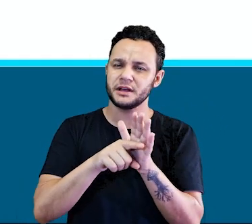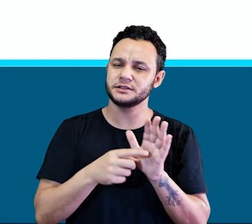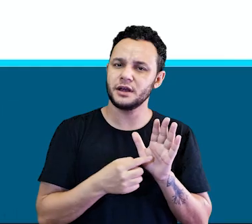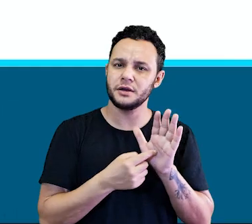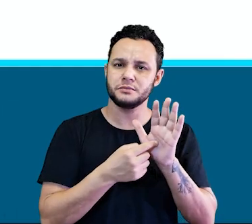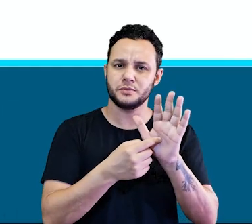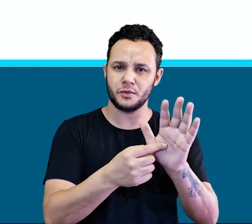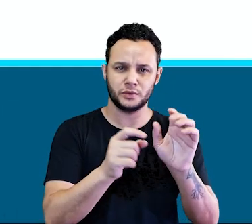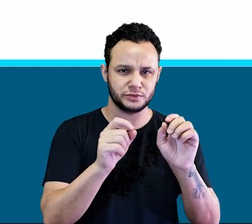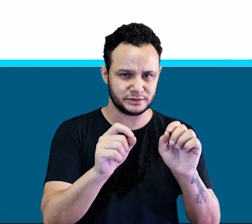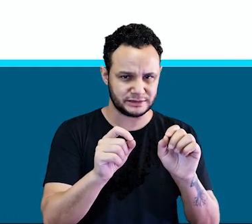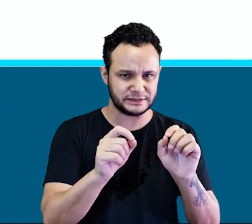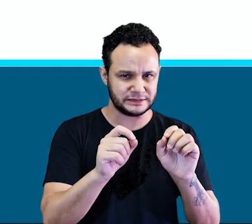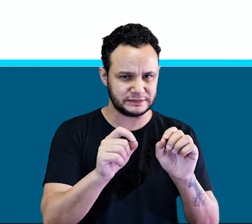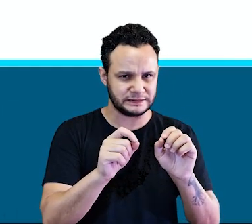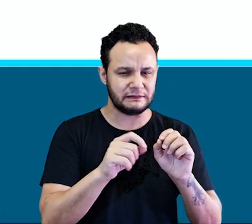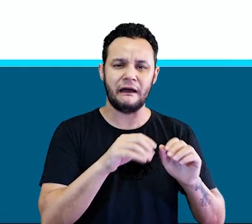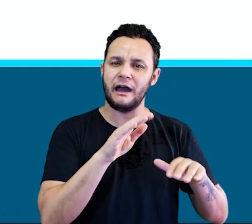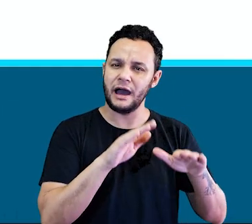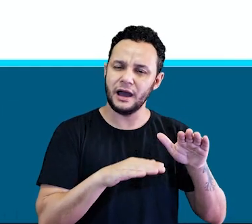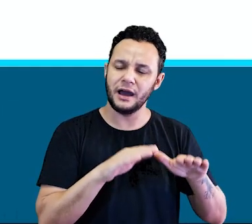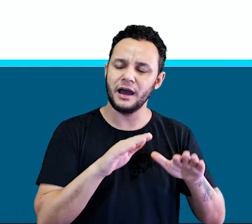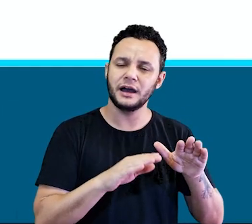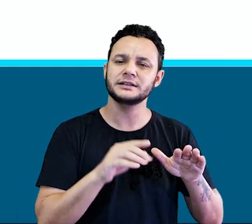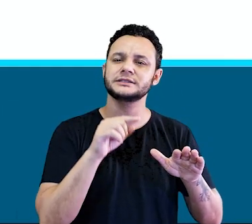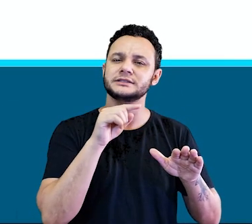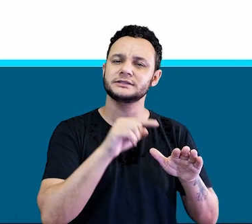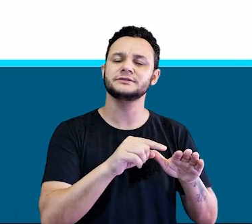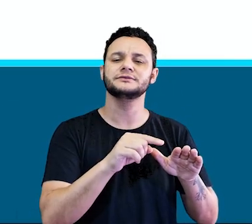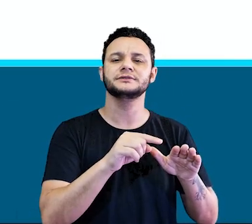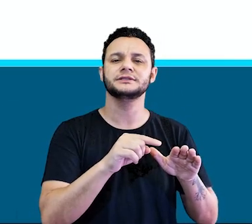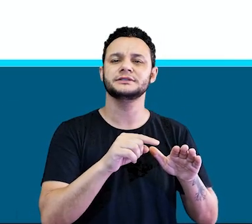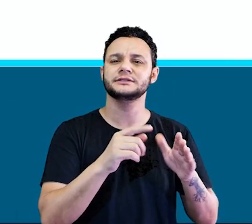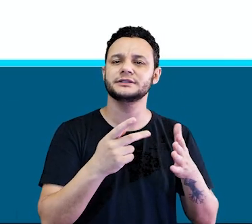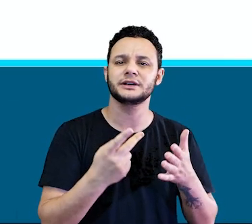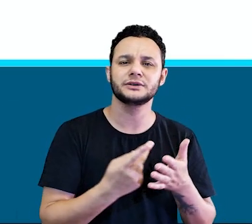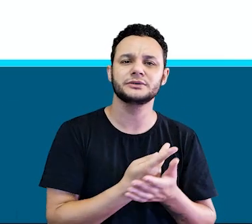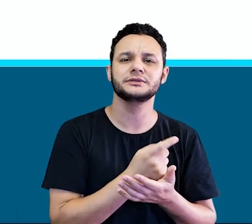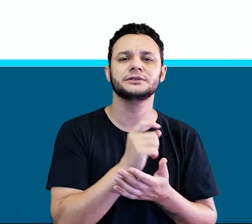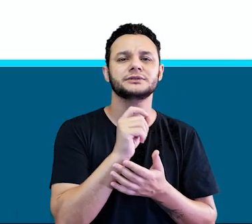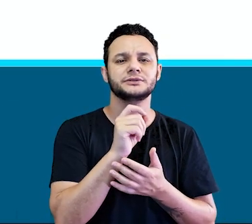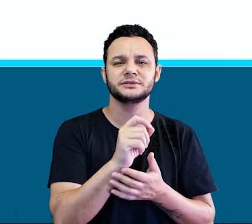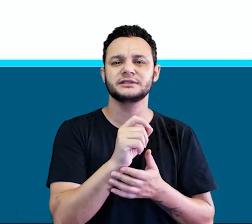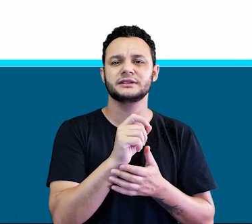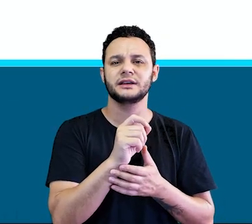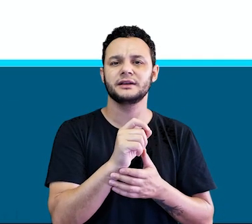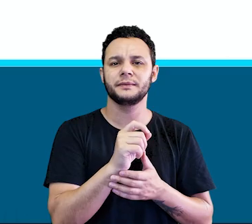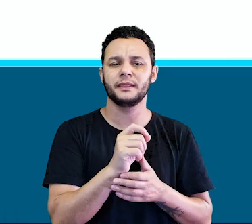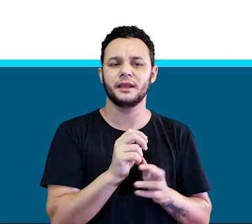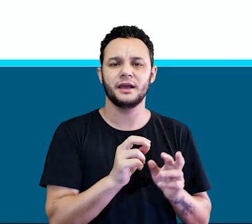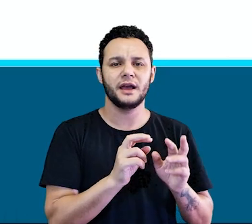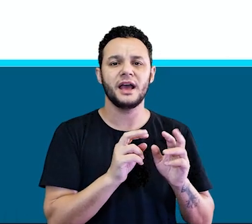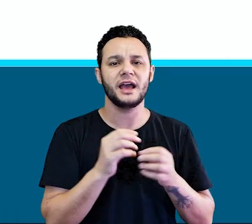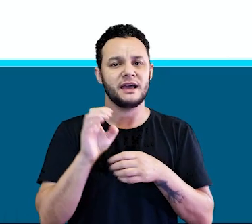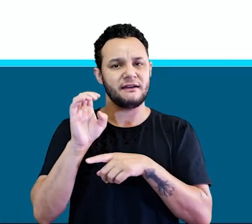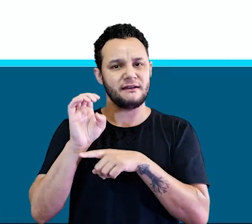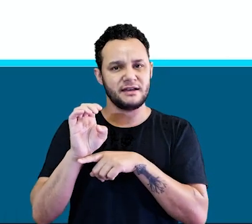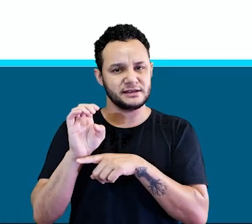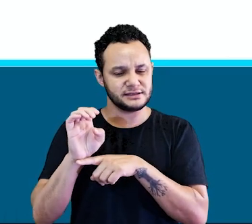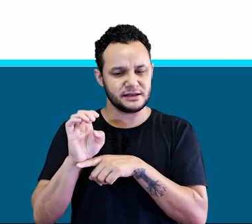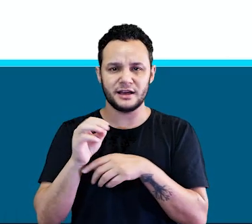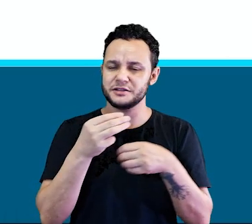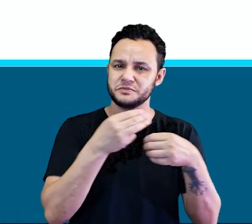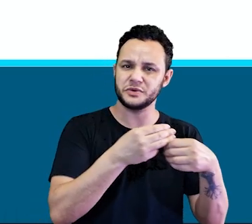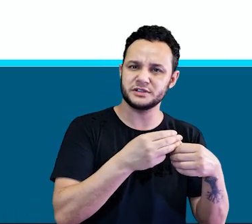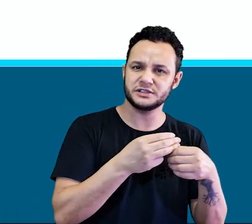vêm indicando para a gente, que muitas vezes isso pode acabar, né, se desdobrando numa desresponsabilização